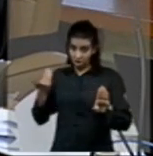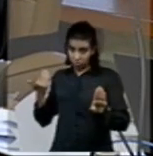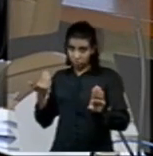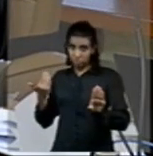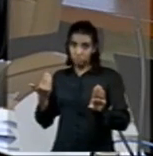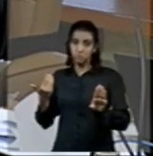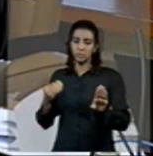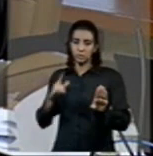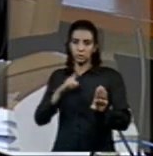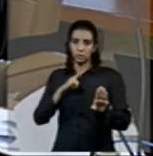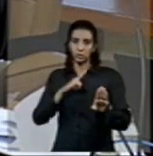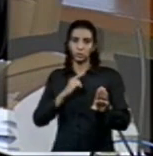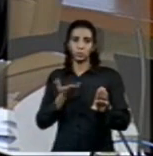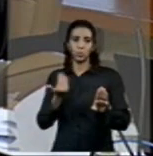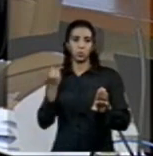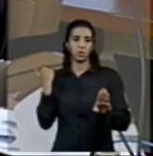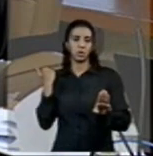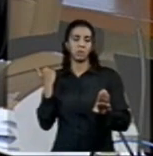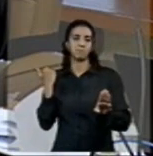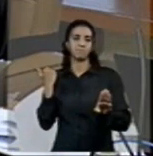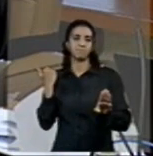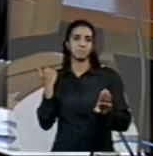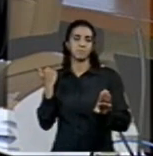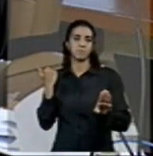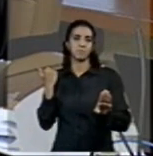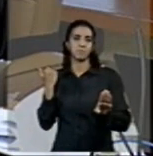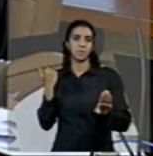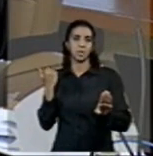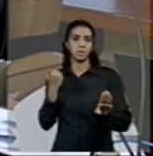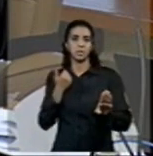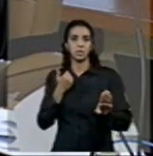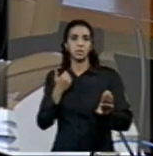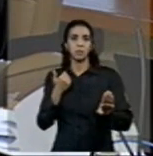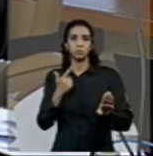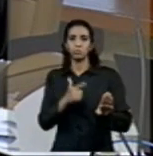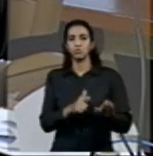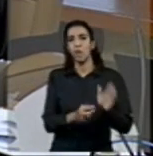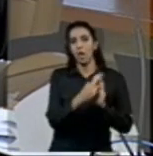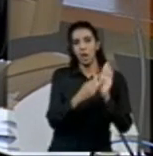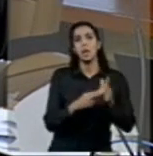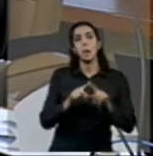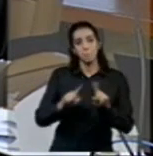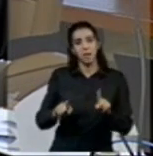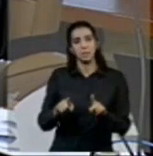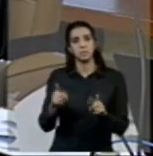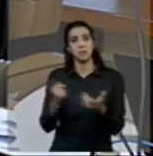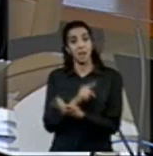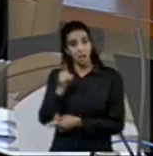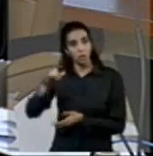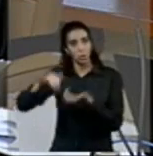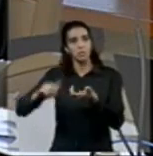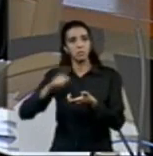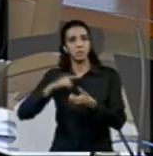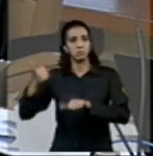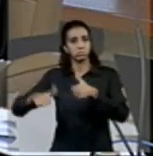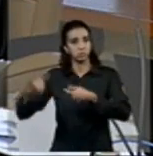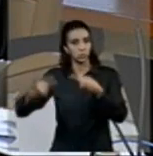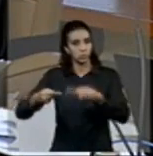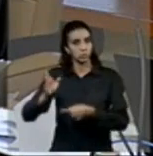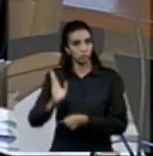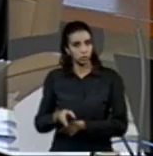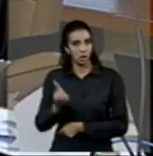na espacialidade até então não exercida, mas exercitável pelo Congresso Nacional. E até